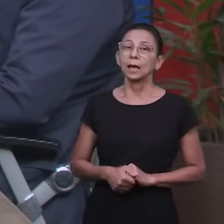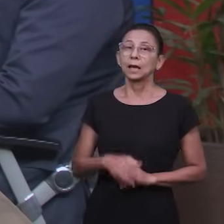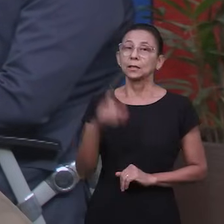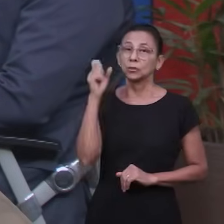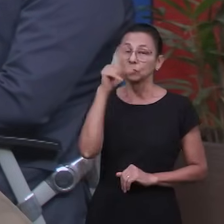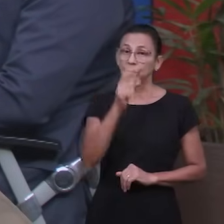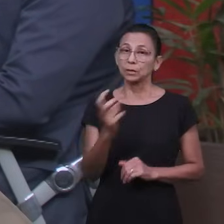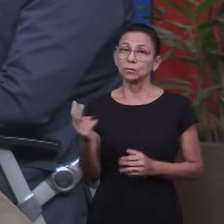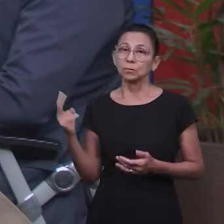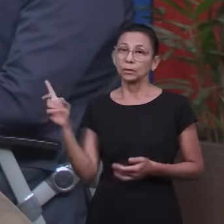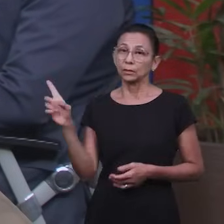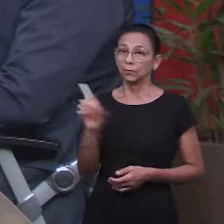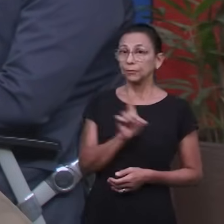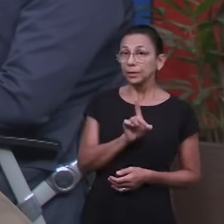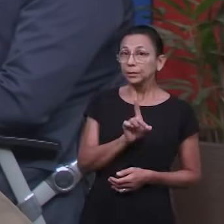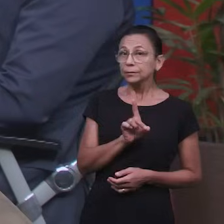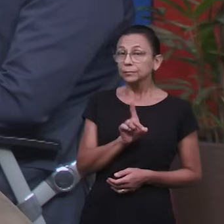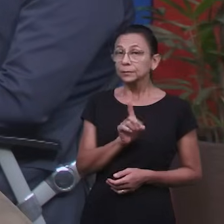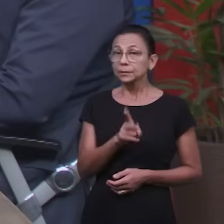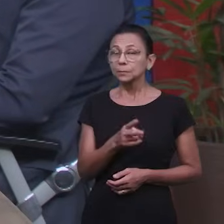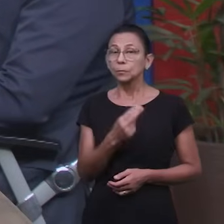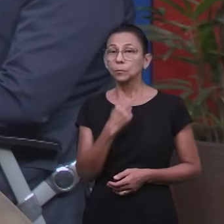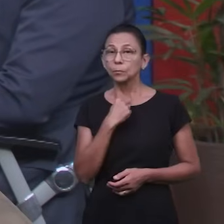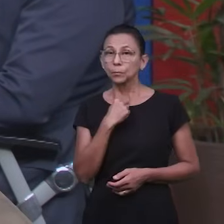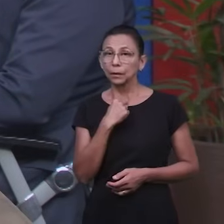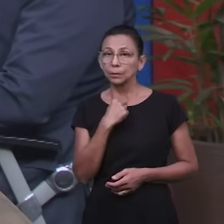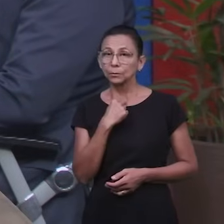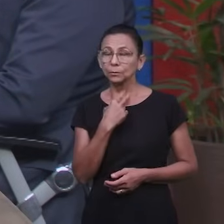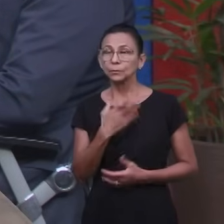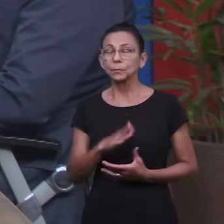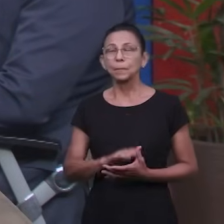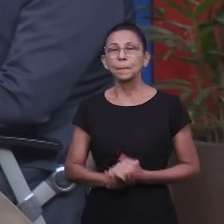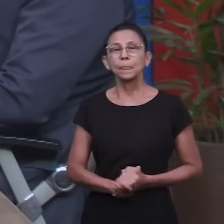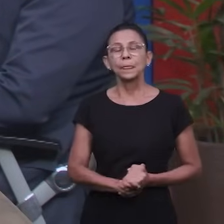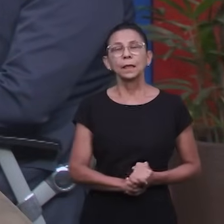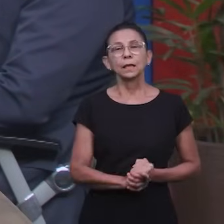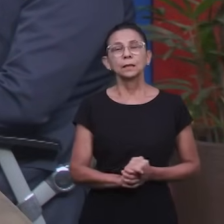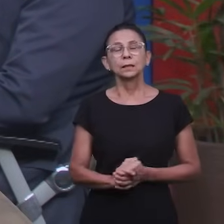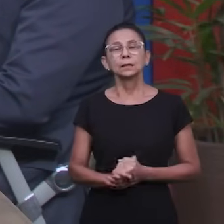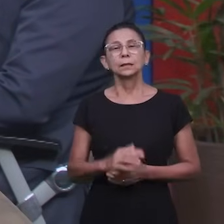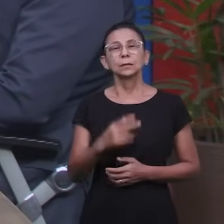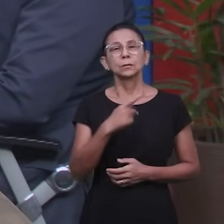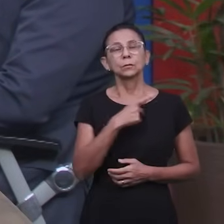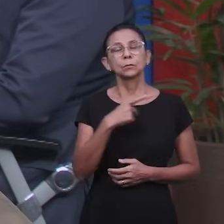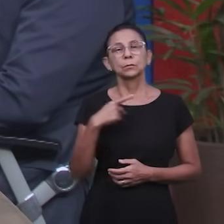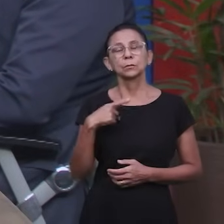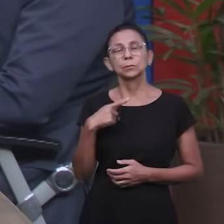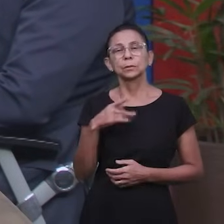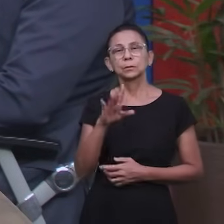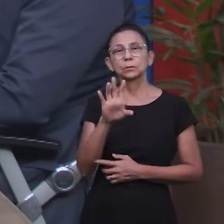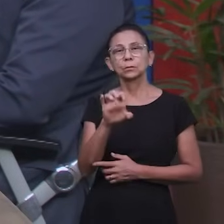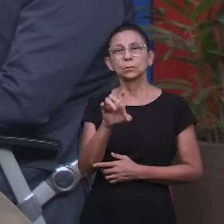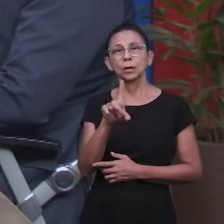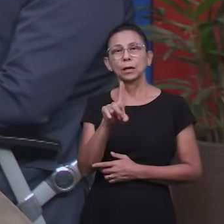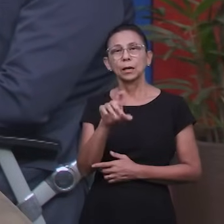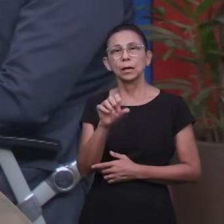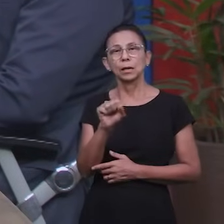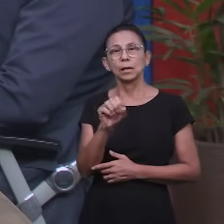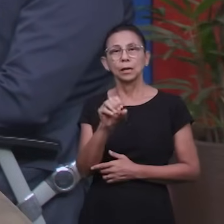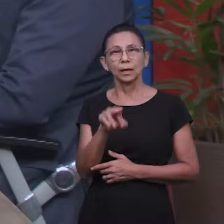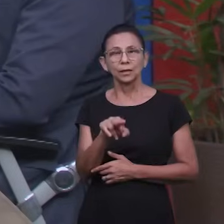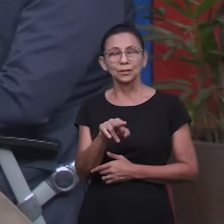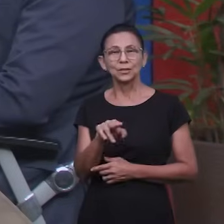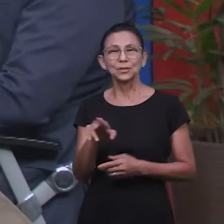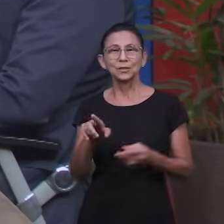lá atendendo. Estamos aqui com o pastor Edson, estamos aqui com o pastor Cleverson, que também não